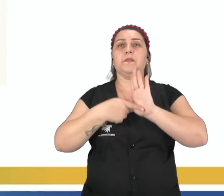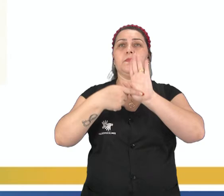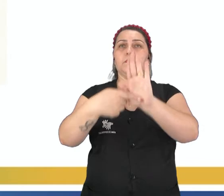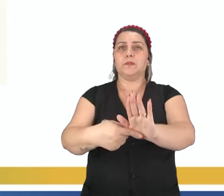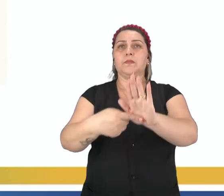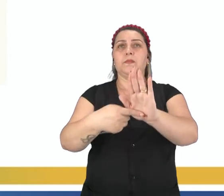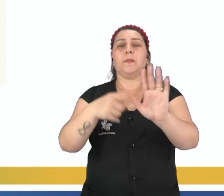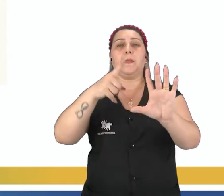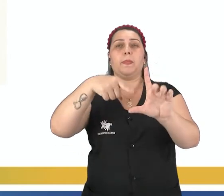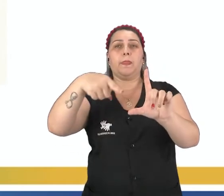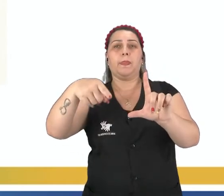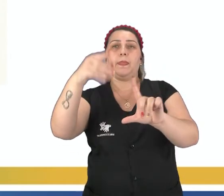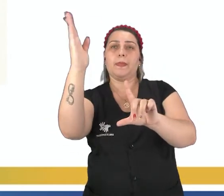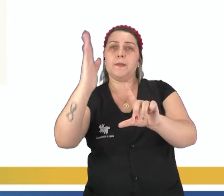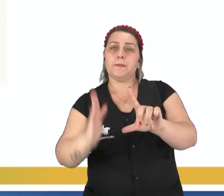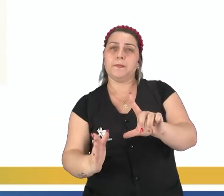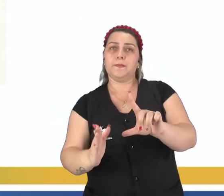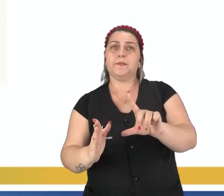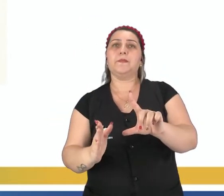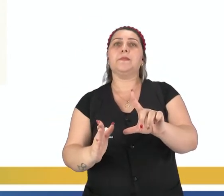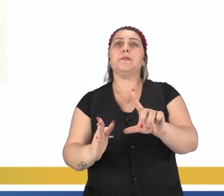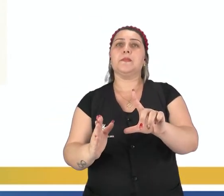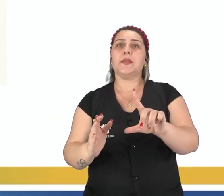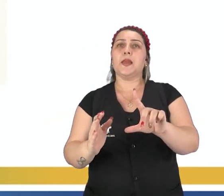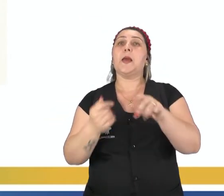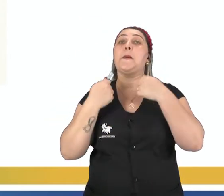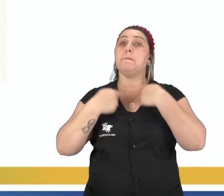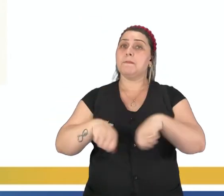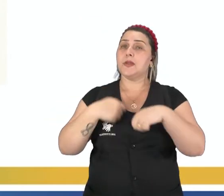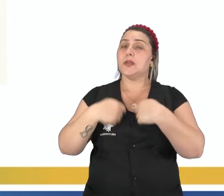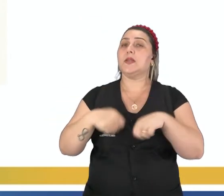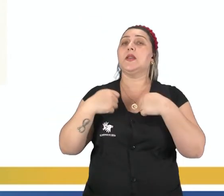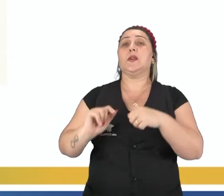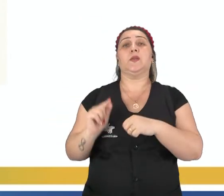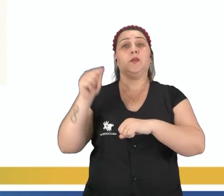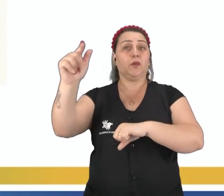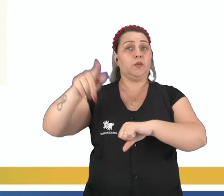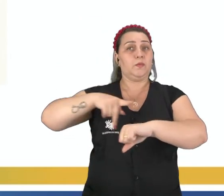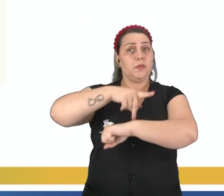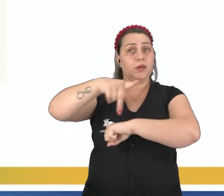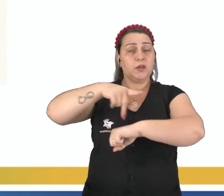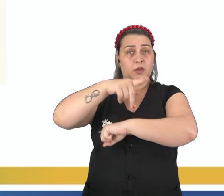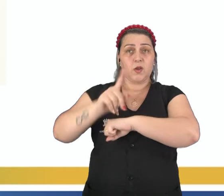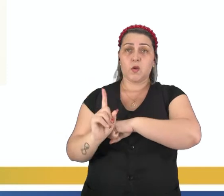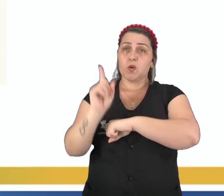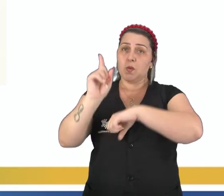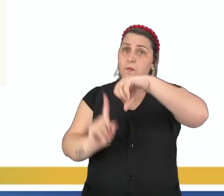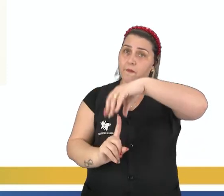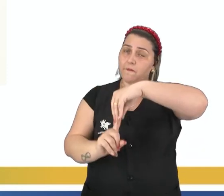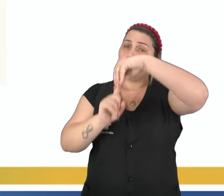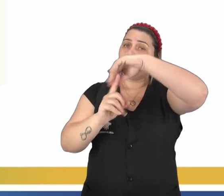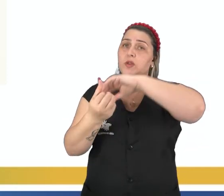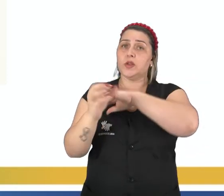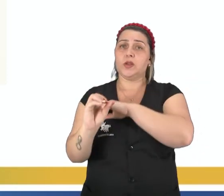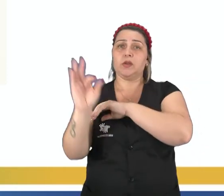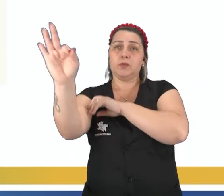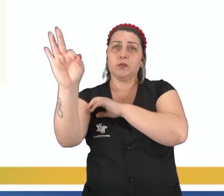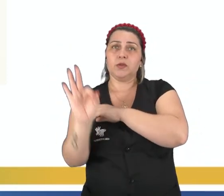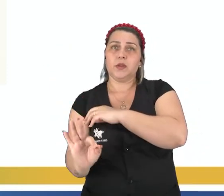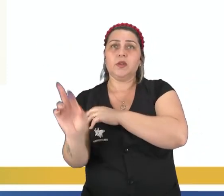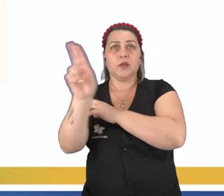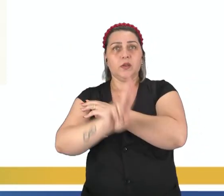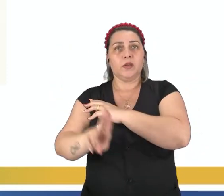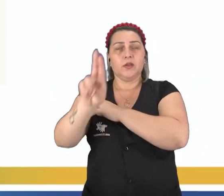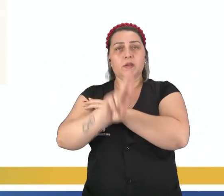a matriz elétrica brasileira. Vejam que nós somos altamente dependentes de uma fonte só, né? 60% da eletricidade que